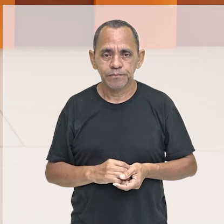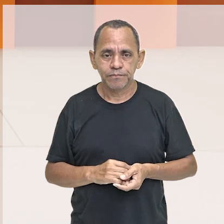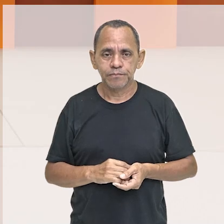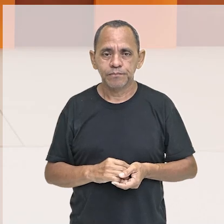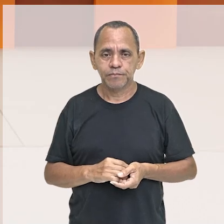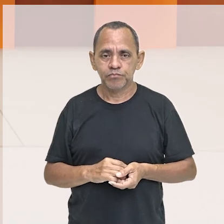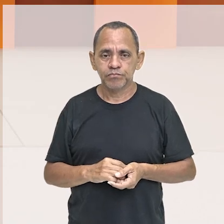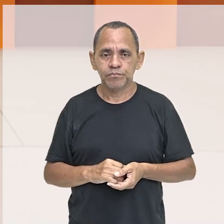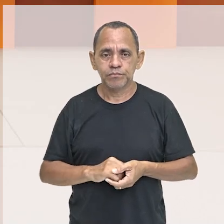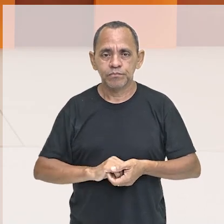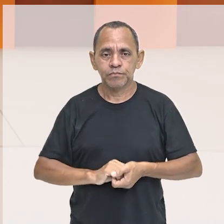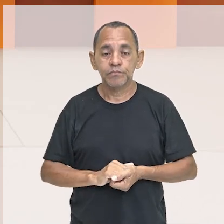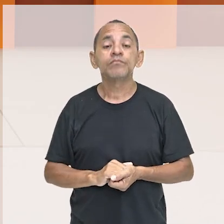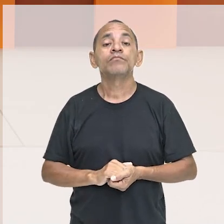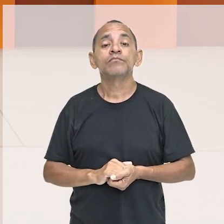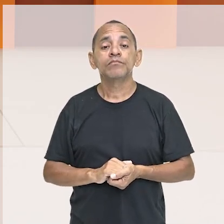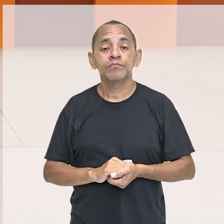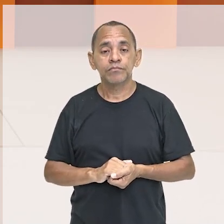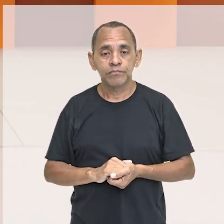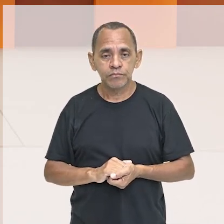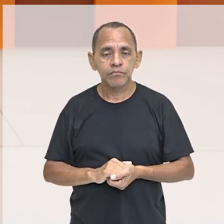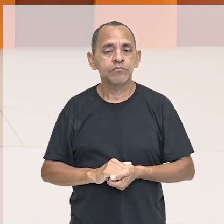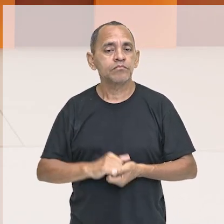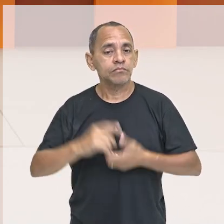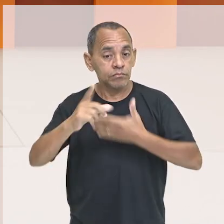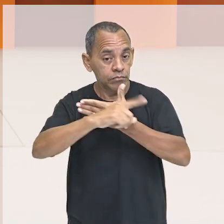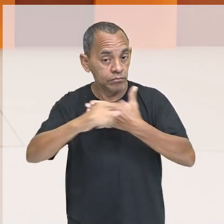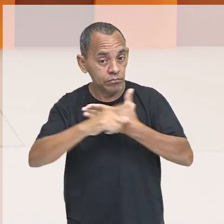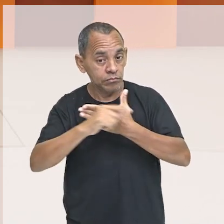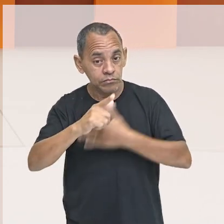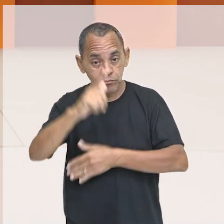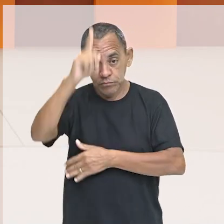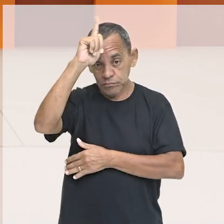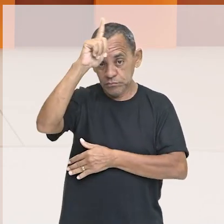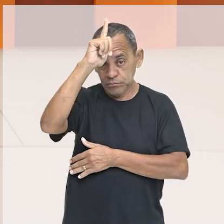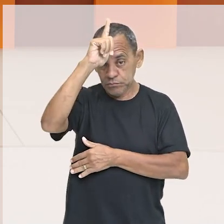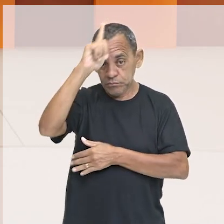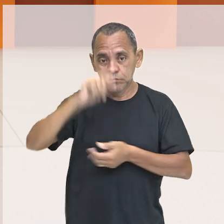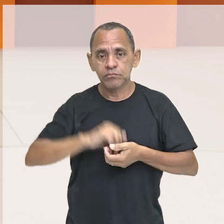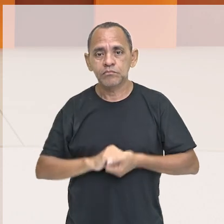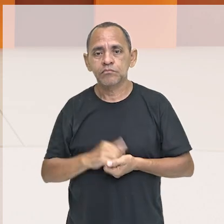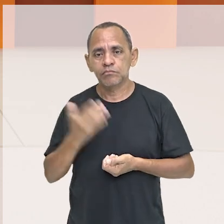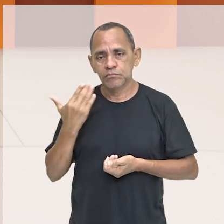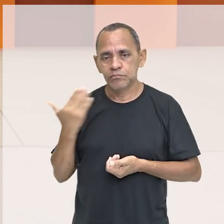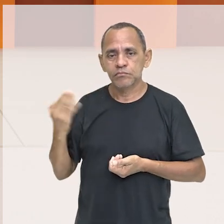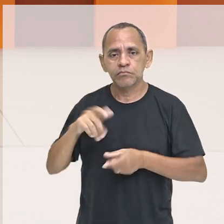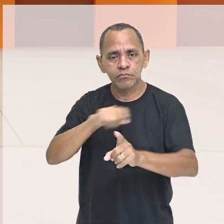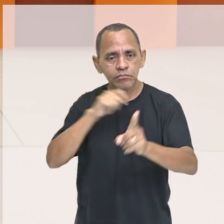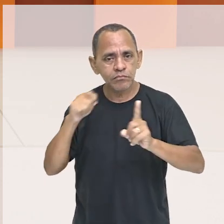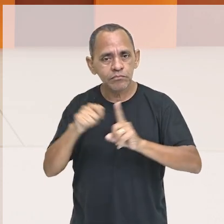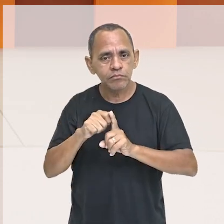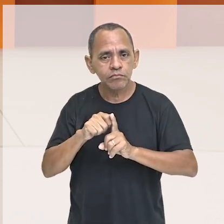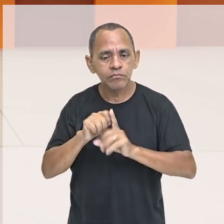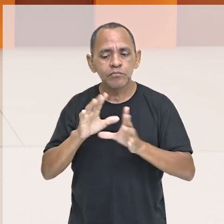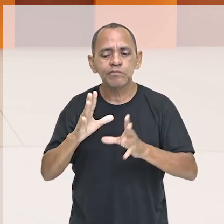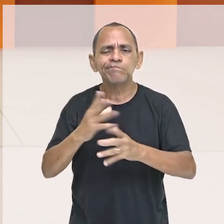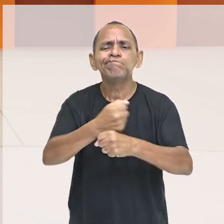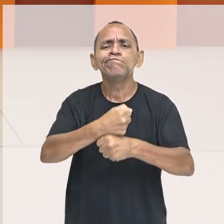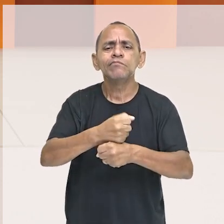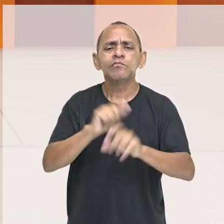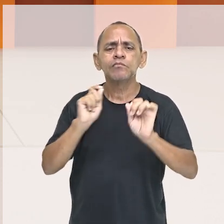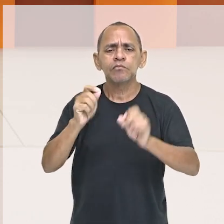certo? Segundo o sociólogo alemão Georg Simmel, a sociedade é o resultado